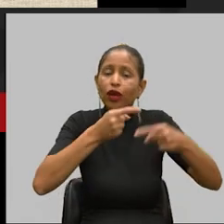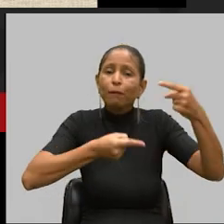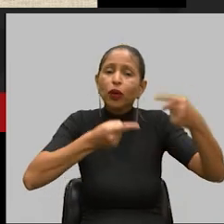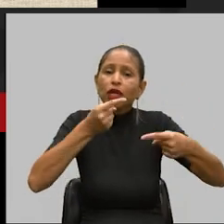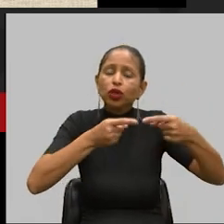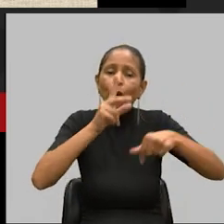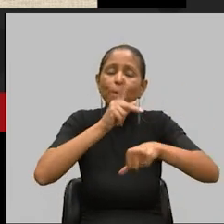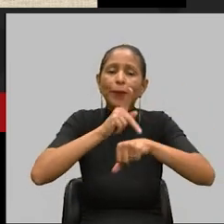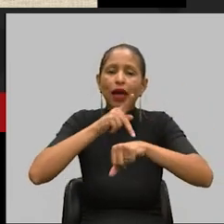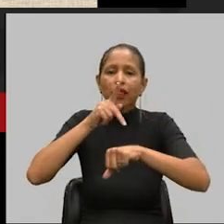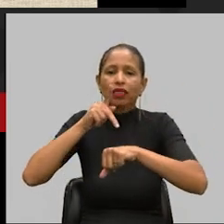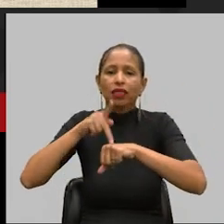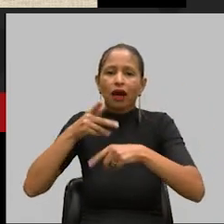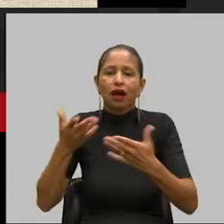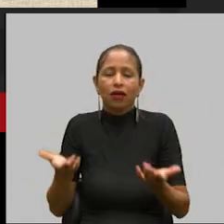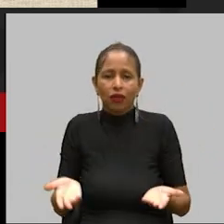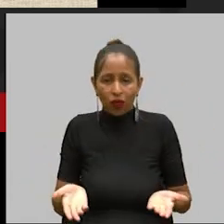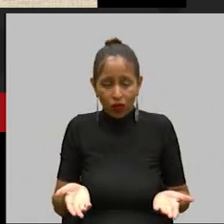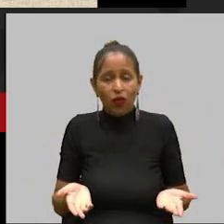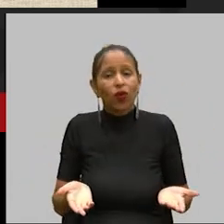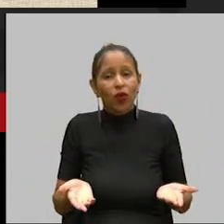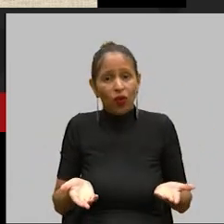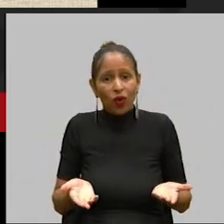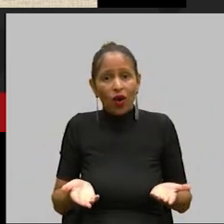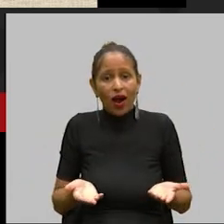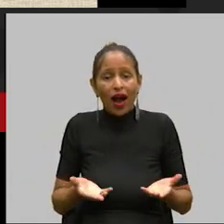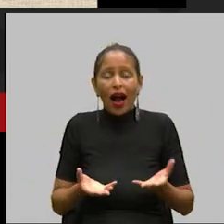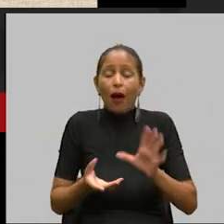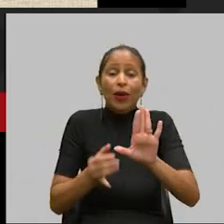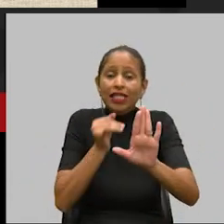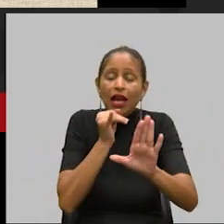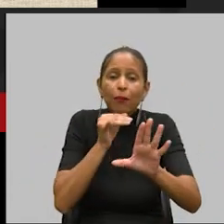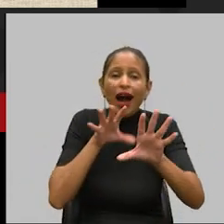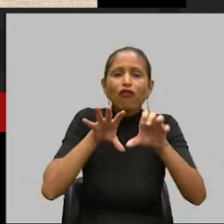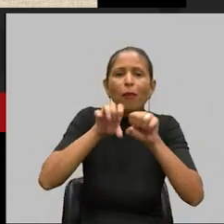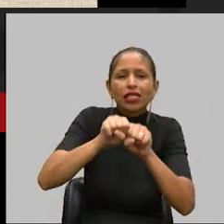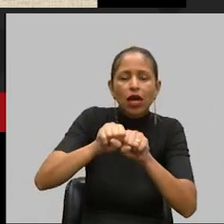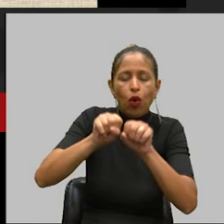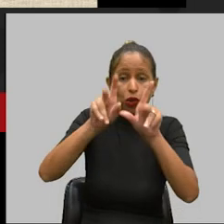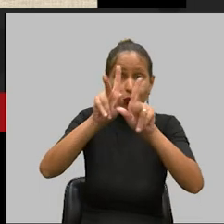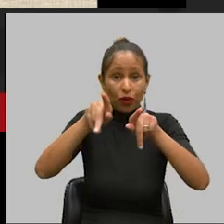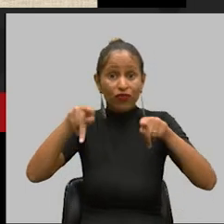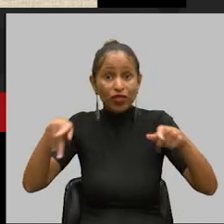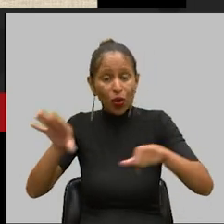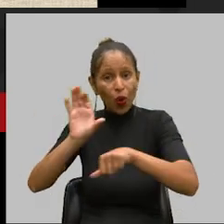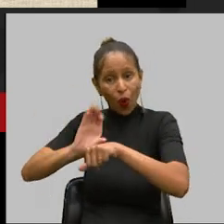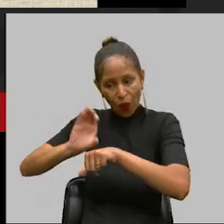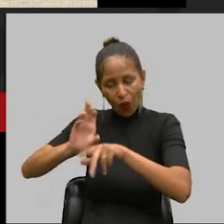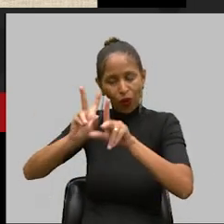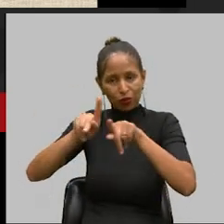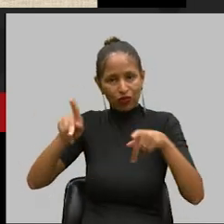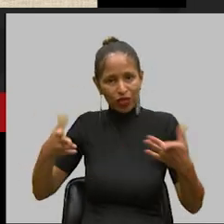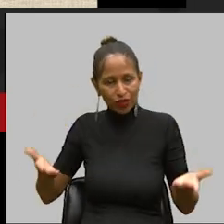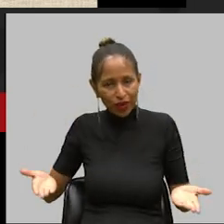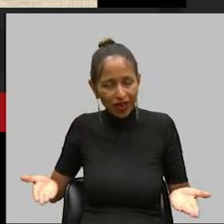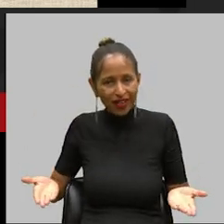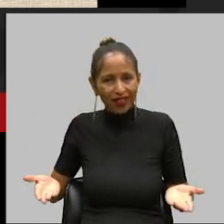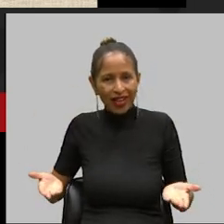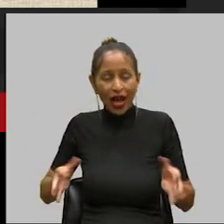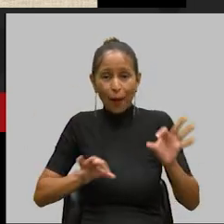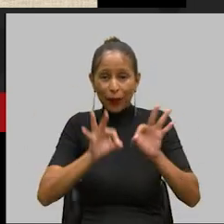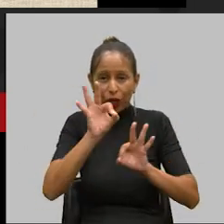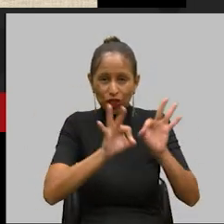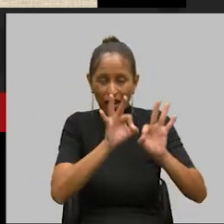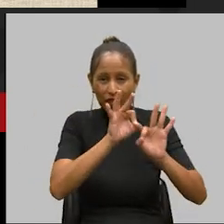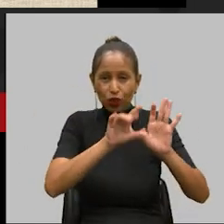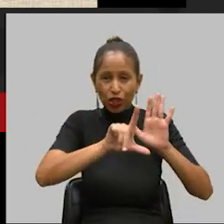pedagógico né a formação de professores né se a gente nessa política pública nesse projeto de lei não